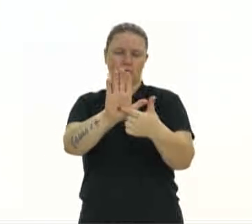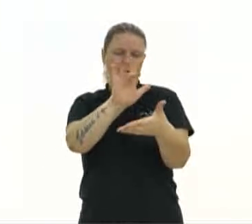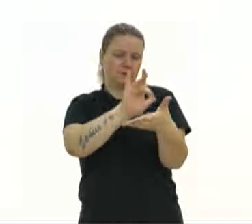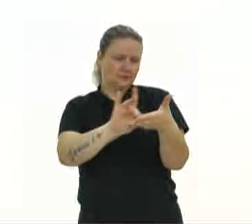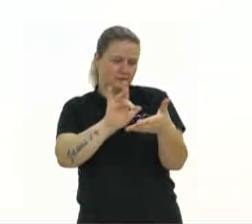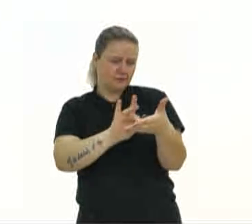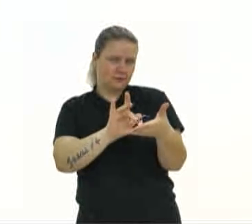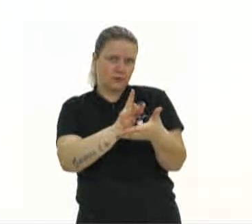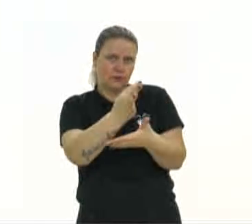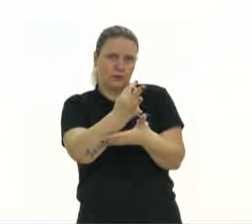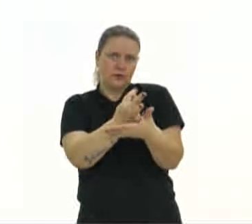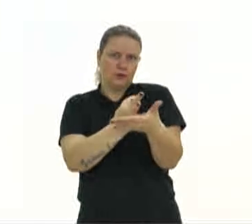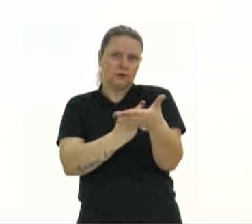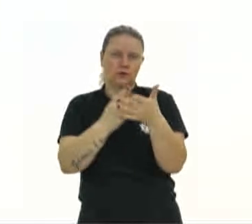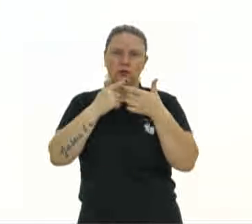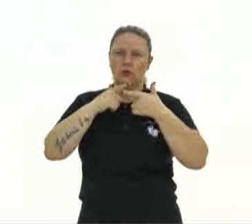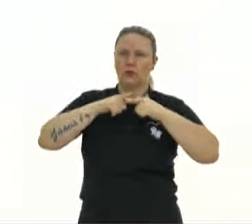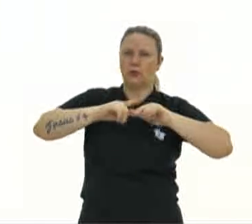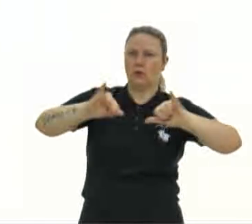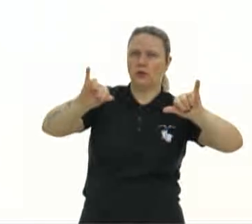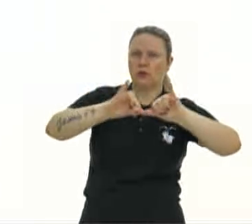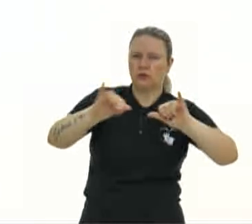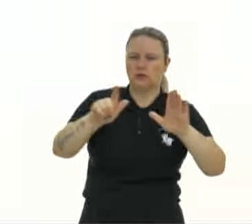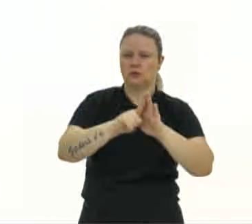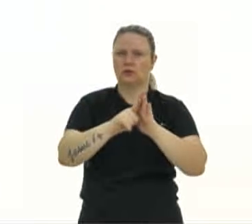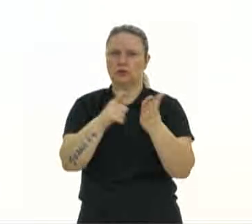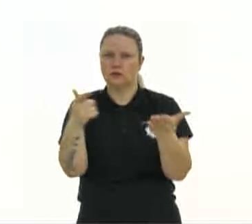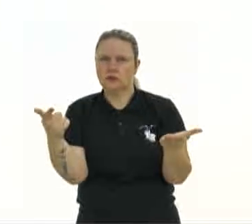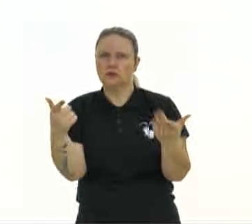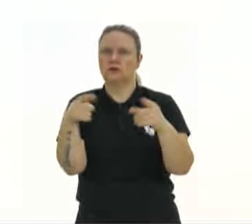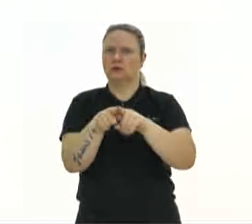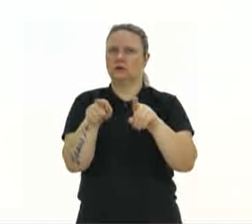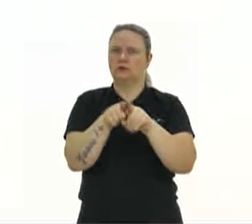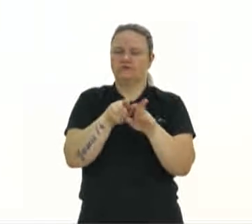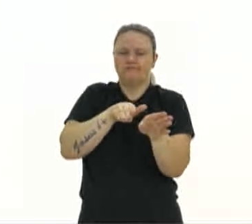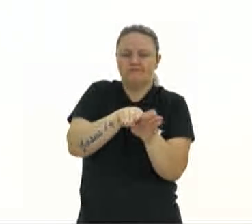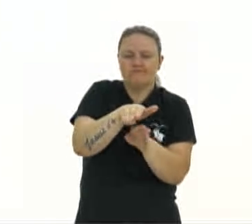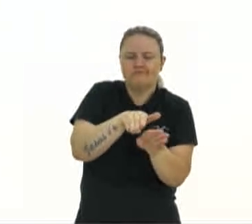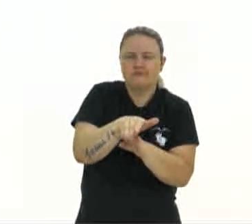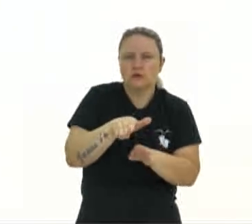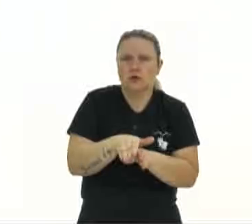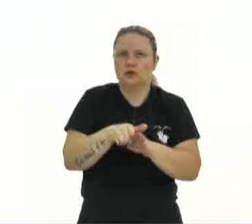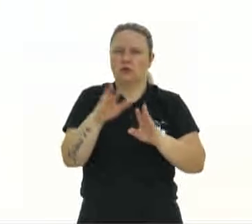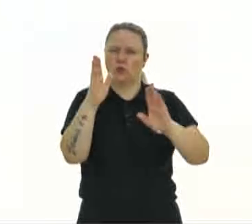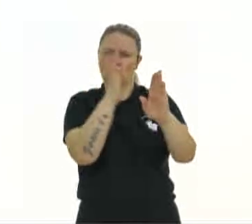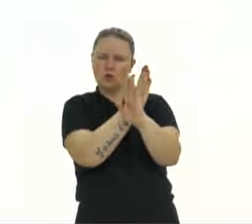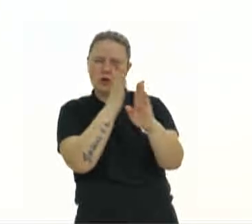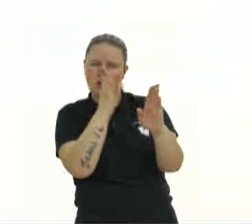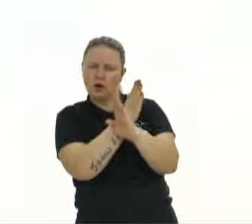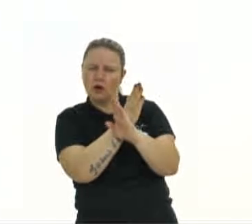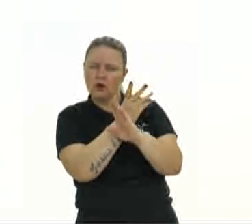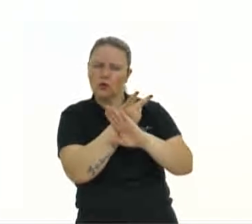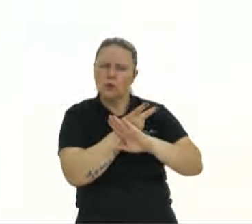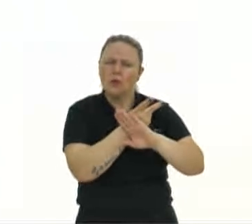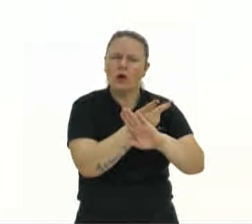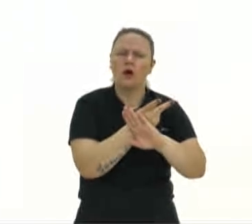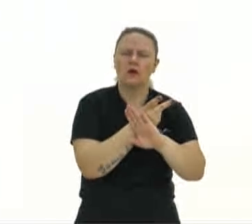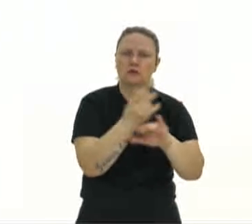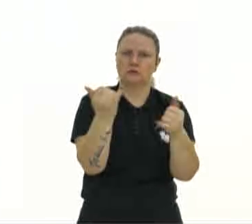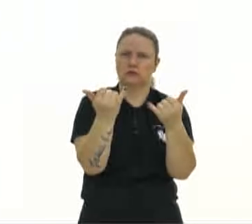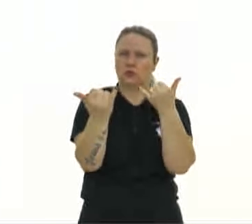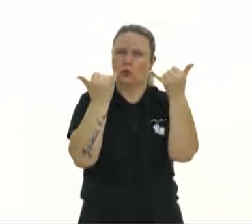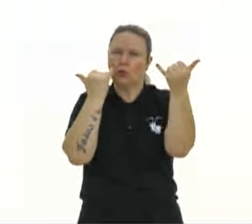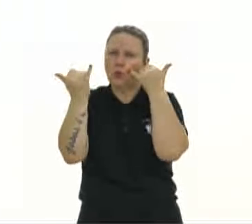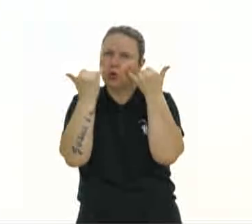um texto jornalístico e relaciona-se com as orientações de leitura e investigação completa da notícia.